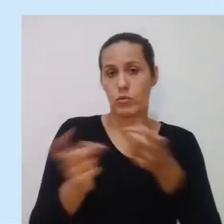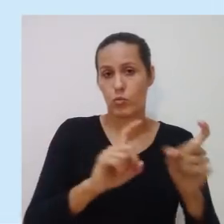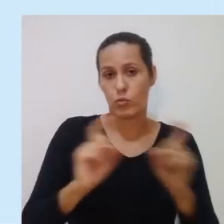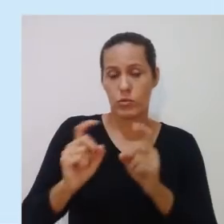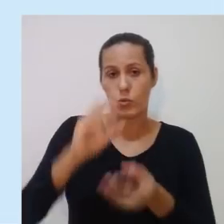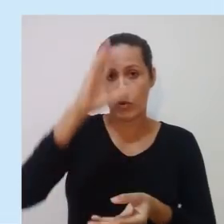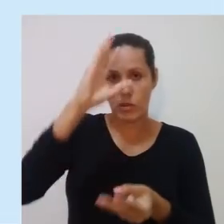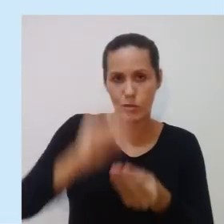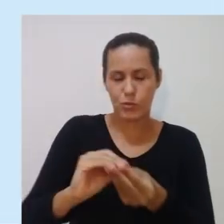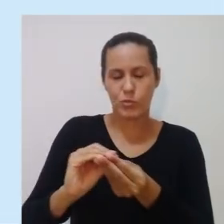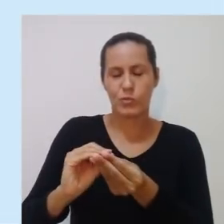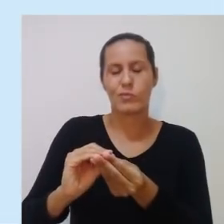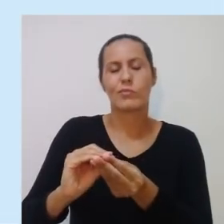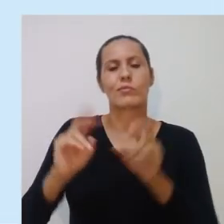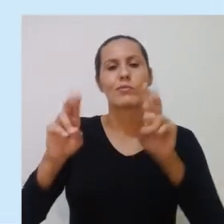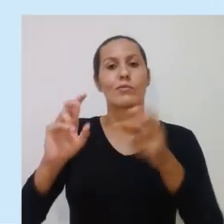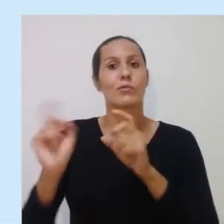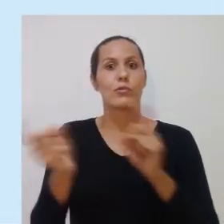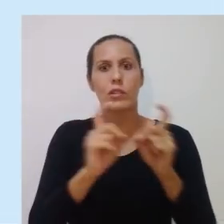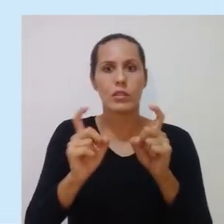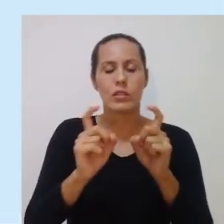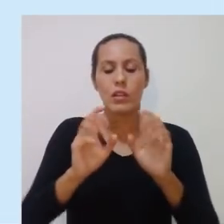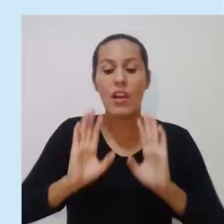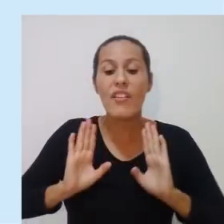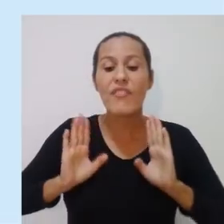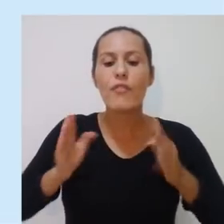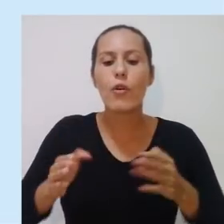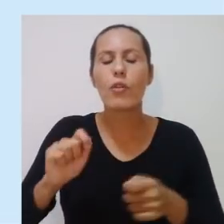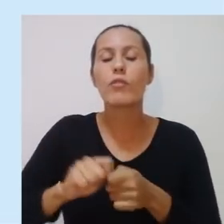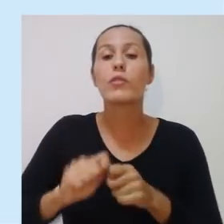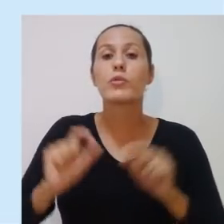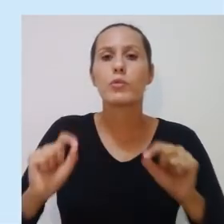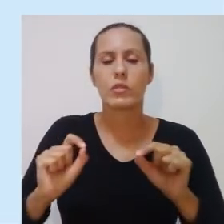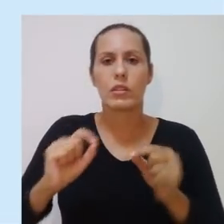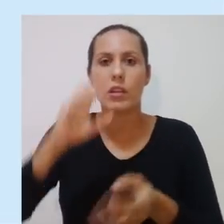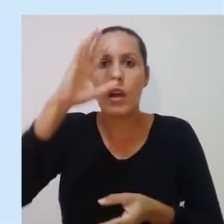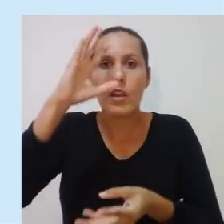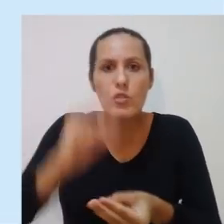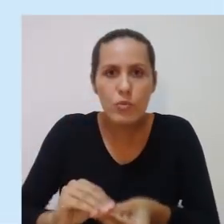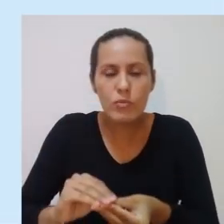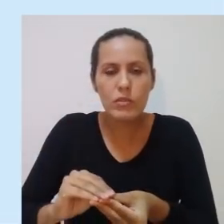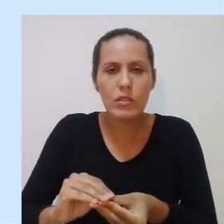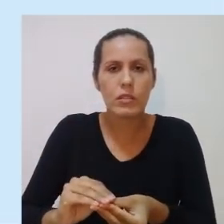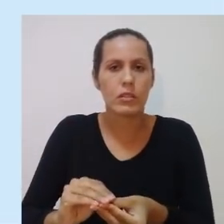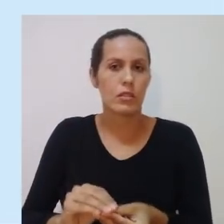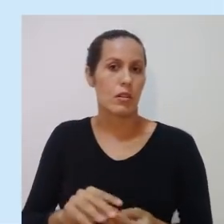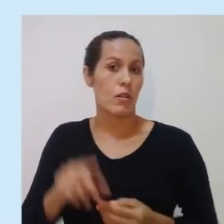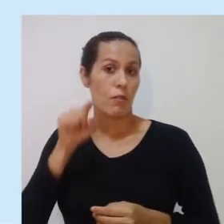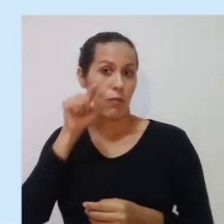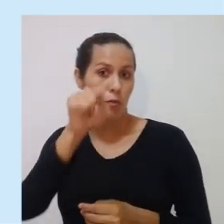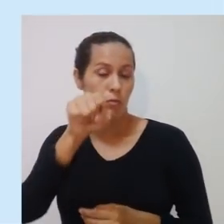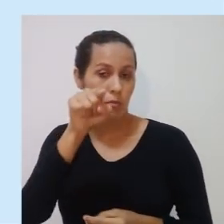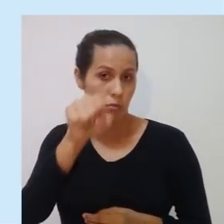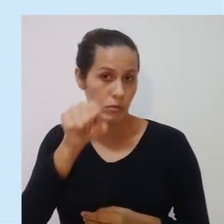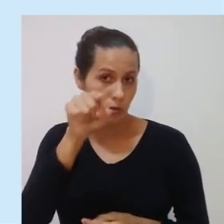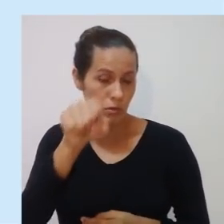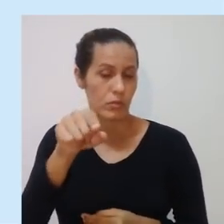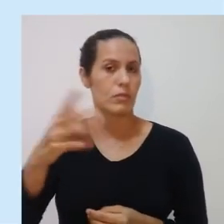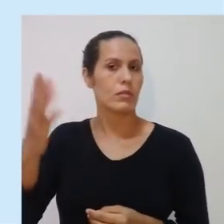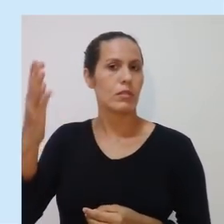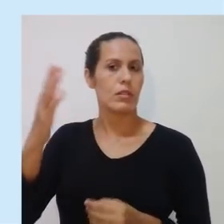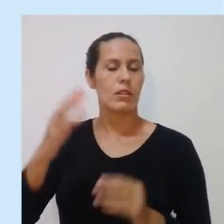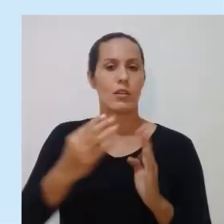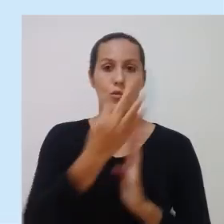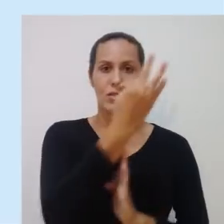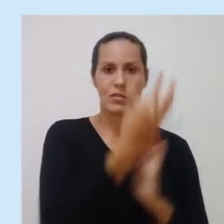comigo. Um título bem feito, ele faz isso. Ele resume. Quer dizer que para você entender